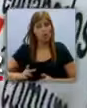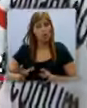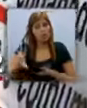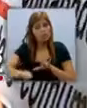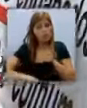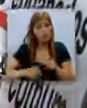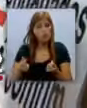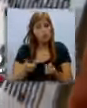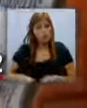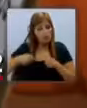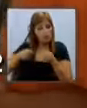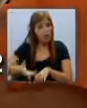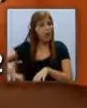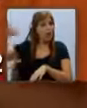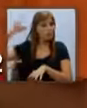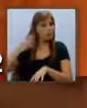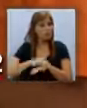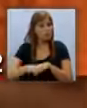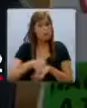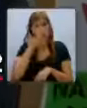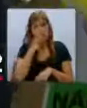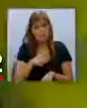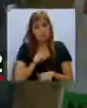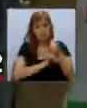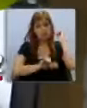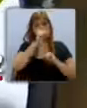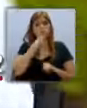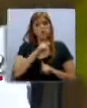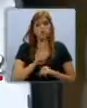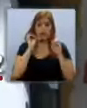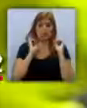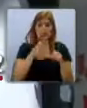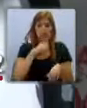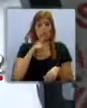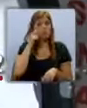E, assim sendo, parece voltar tudo à estaca zero para os clientes lesados do GES.